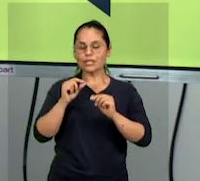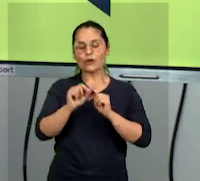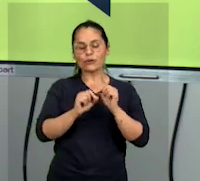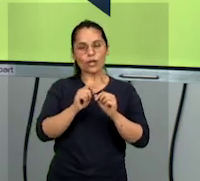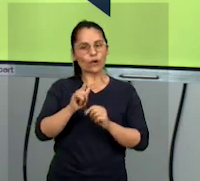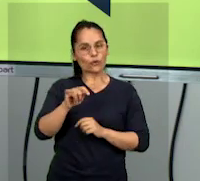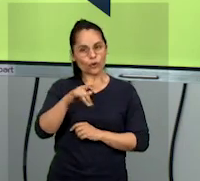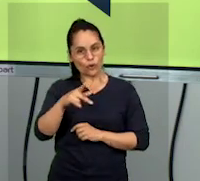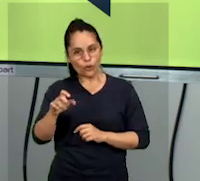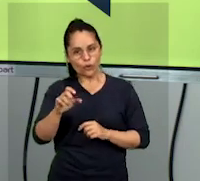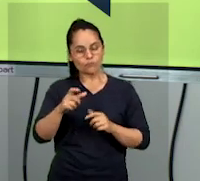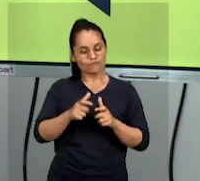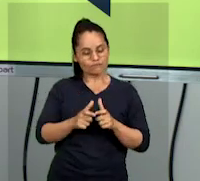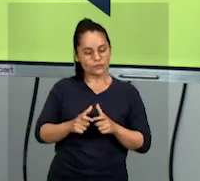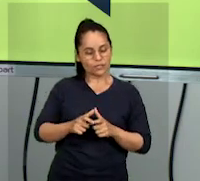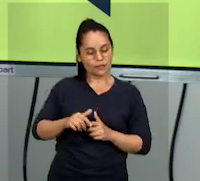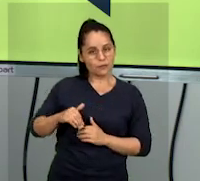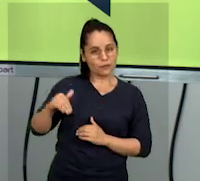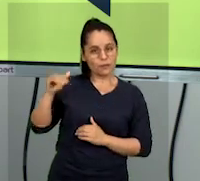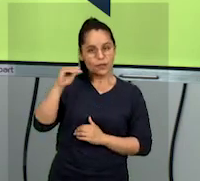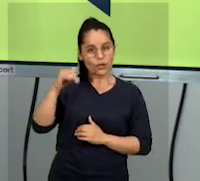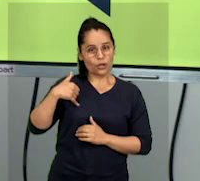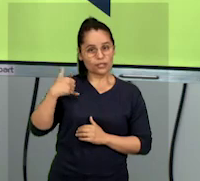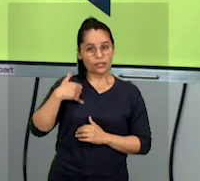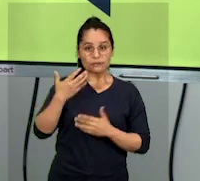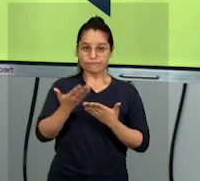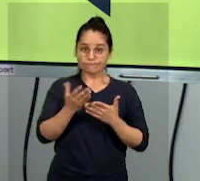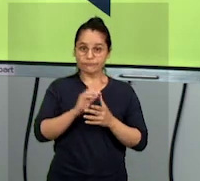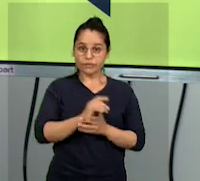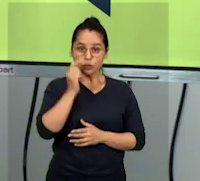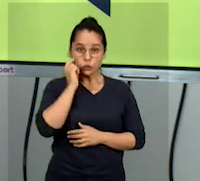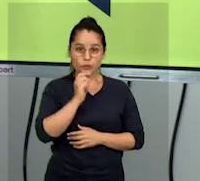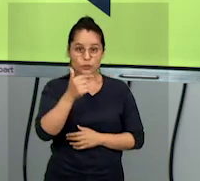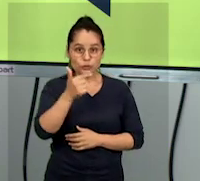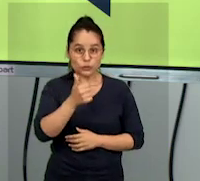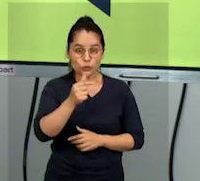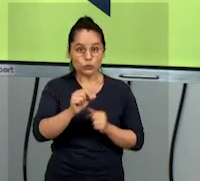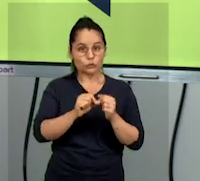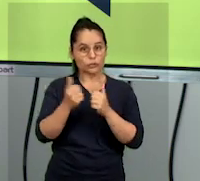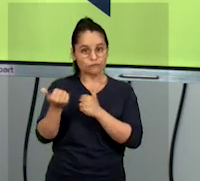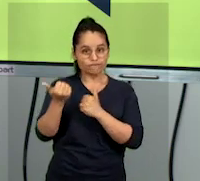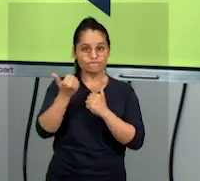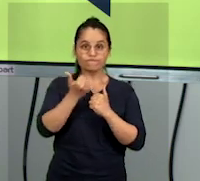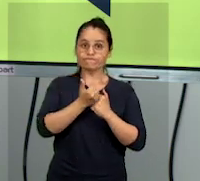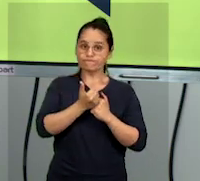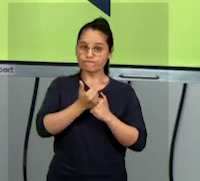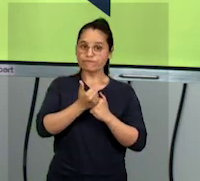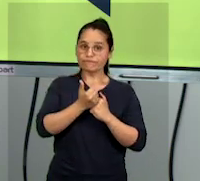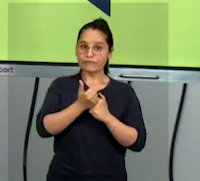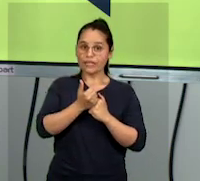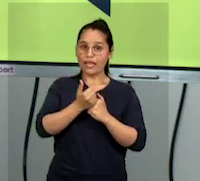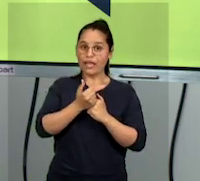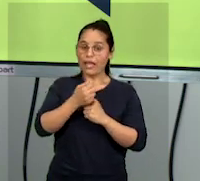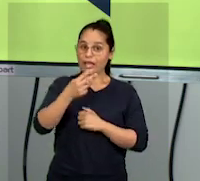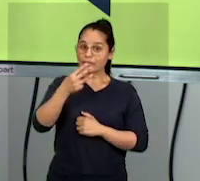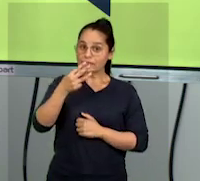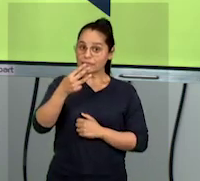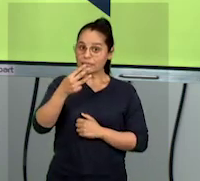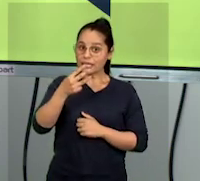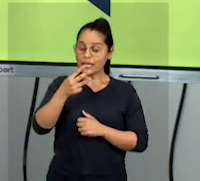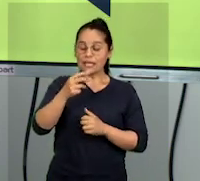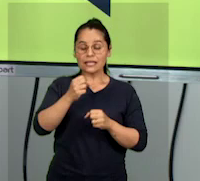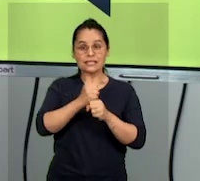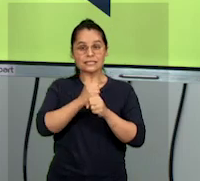de golpe da maioridade. Então, o Pedro de Alcântara assumiu o trono do reinado 3 anos antes do